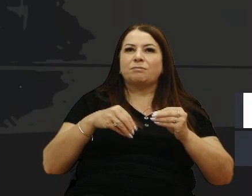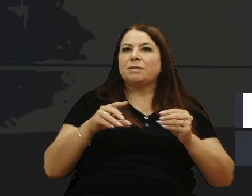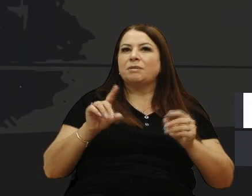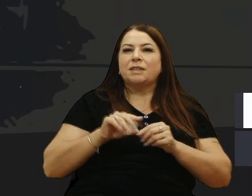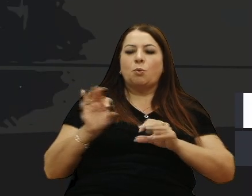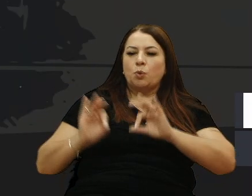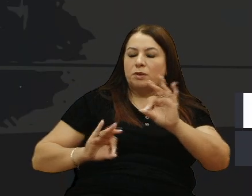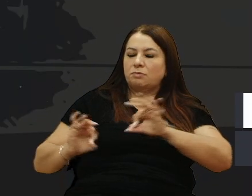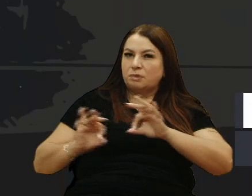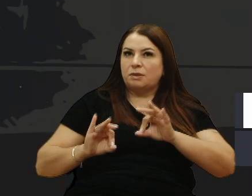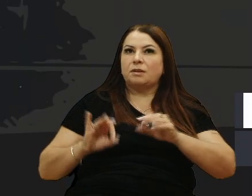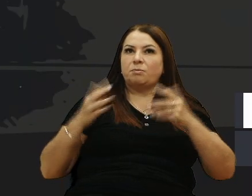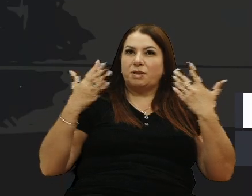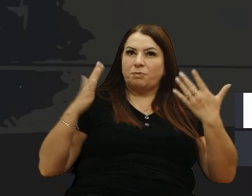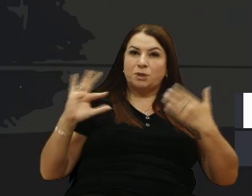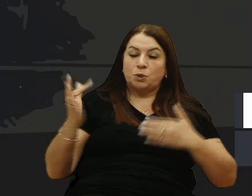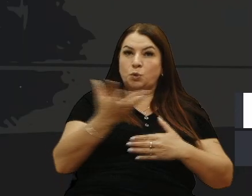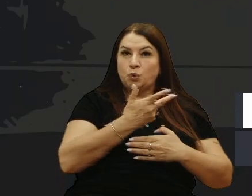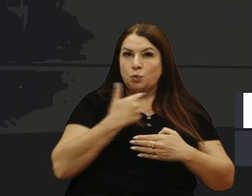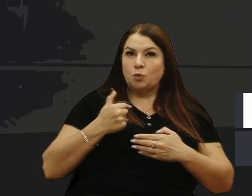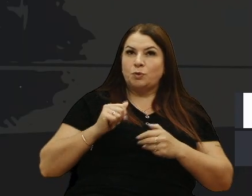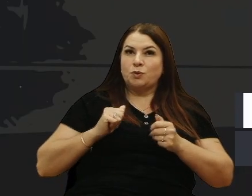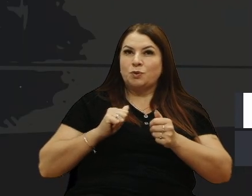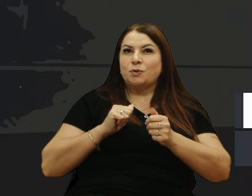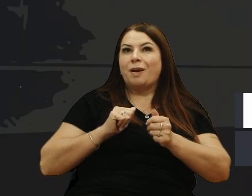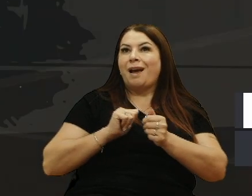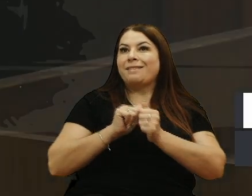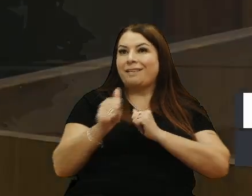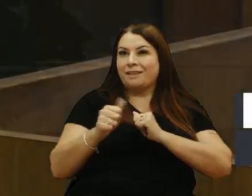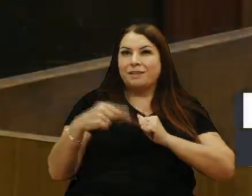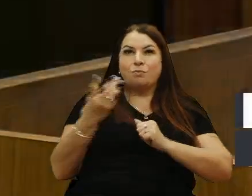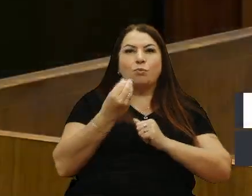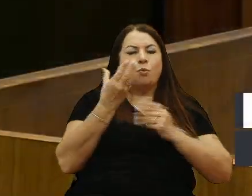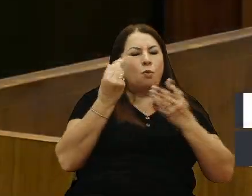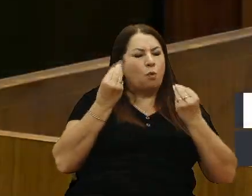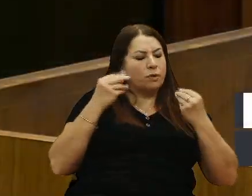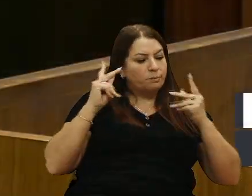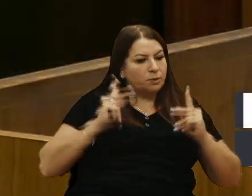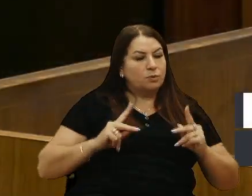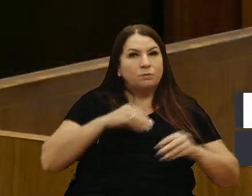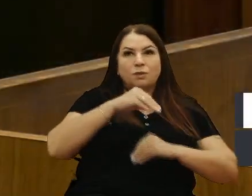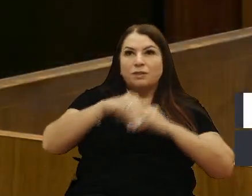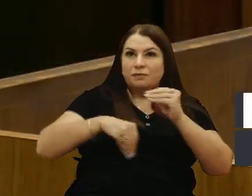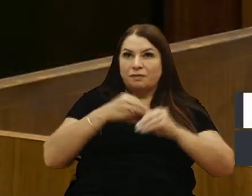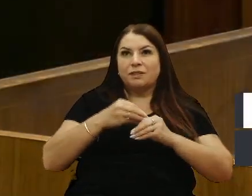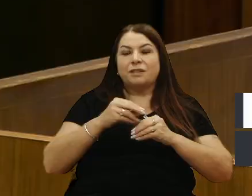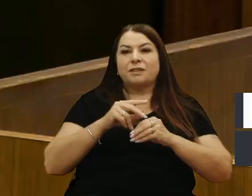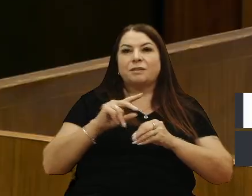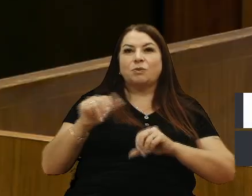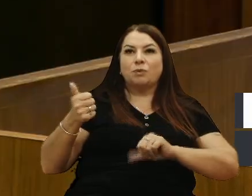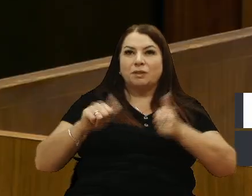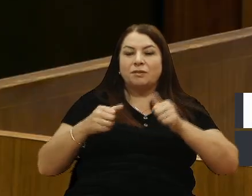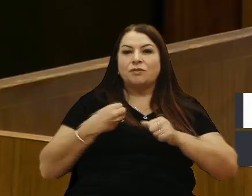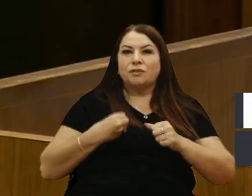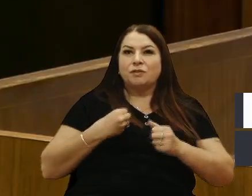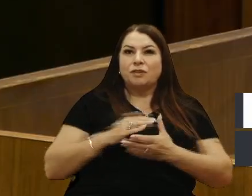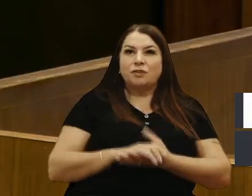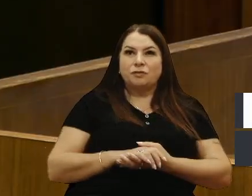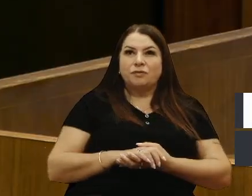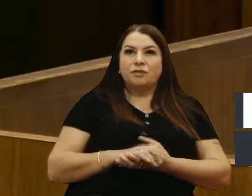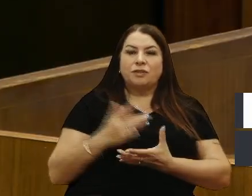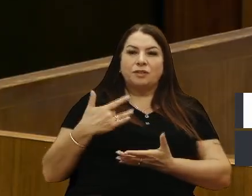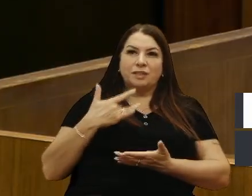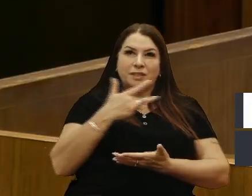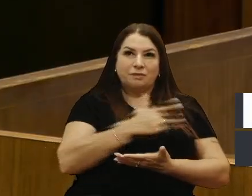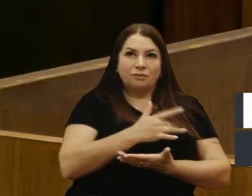extremamente organizada, parabéns a todos os atletas, muita gente muito envolvida em busca de qualidade de vida e de